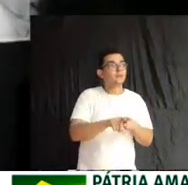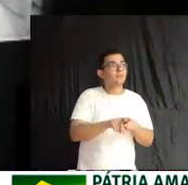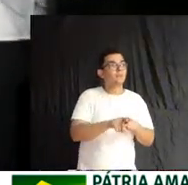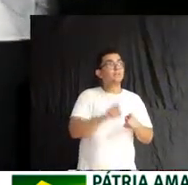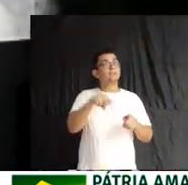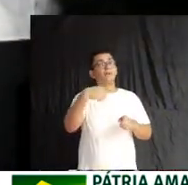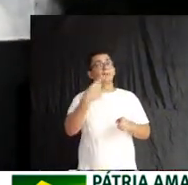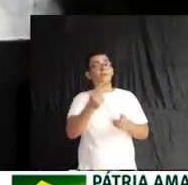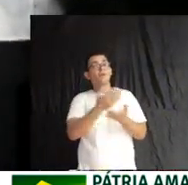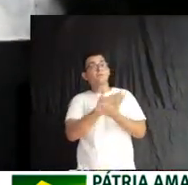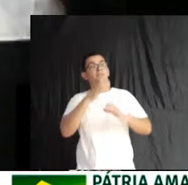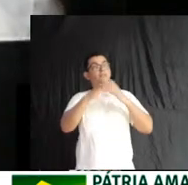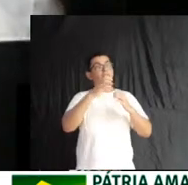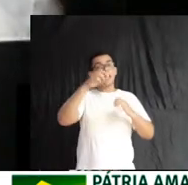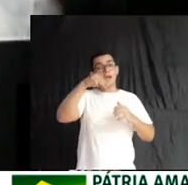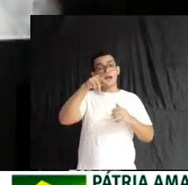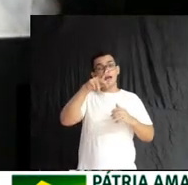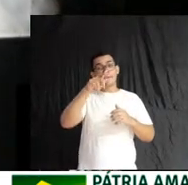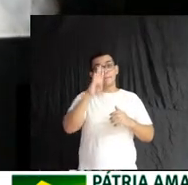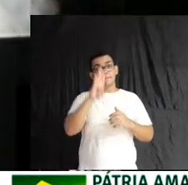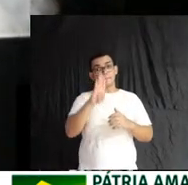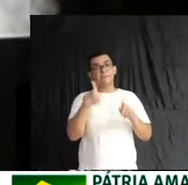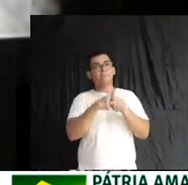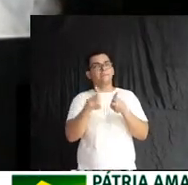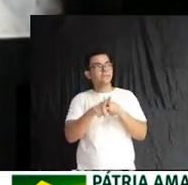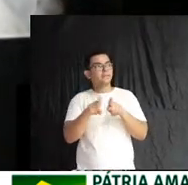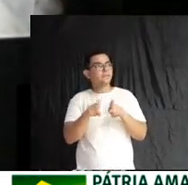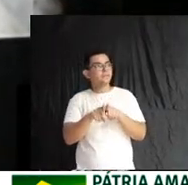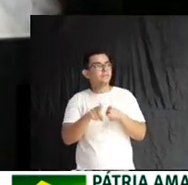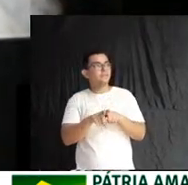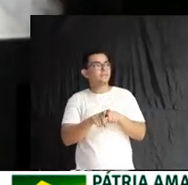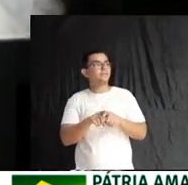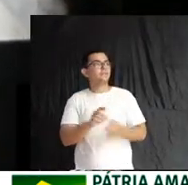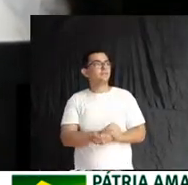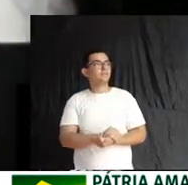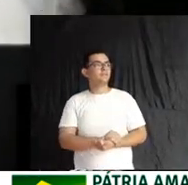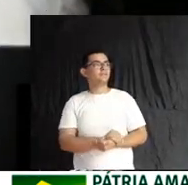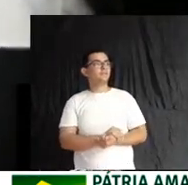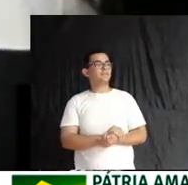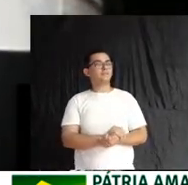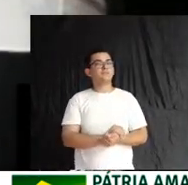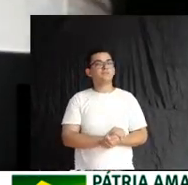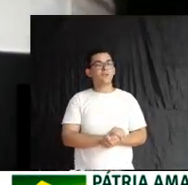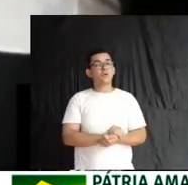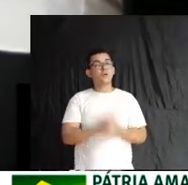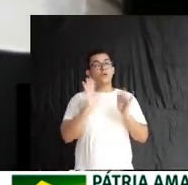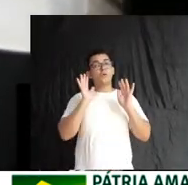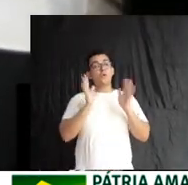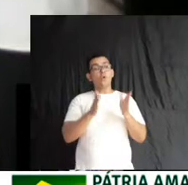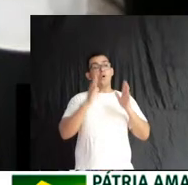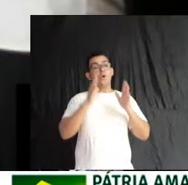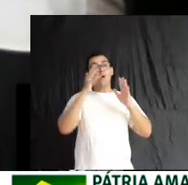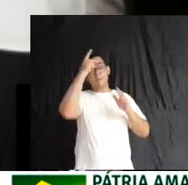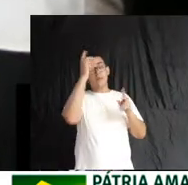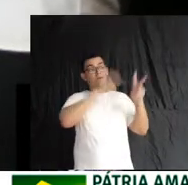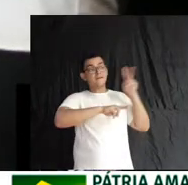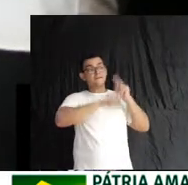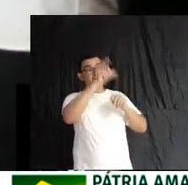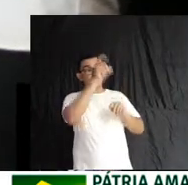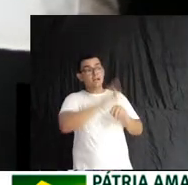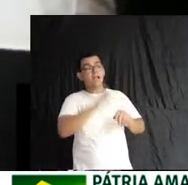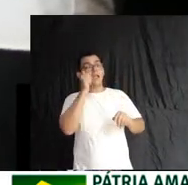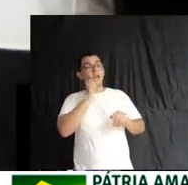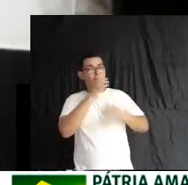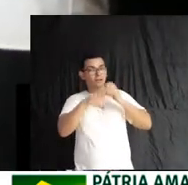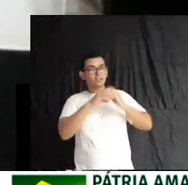MPB. Virei uma cantora que, até então, o pessoal falava assim, Adriana, só canta MPB. Foi quando eu comecei a ir para o barzinho. Nunca mais